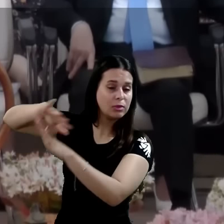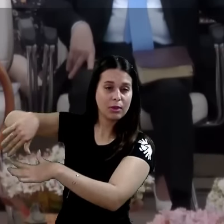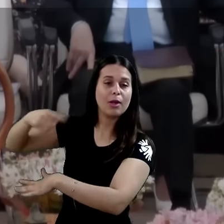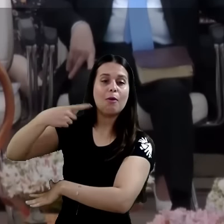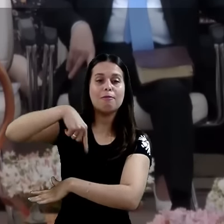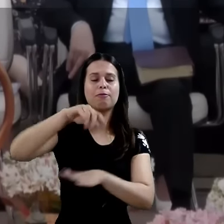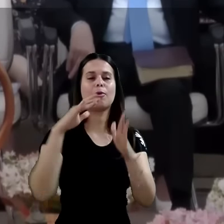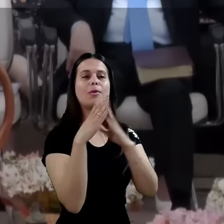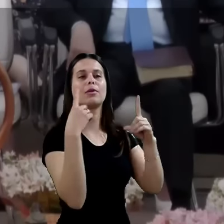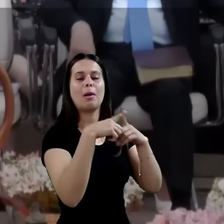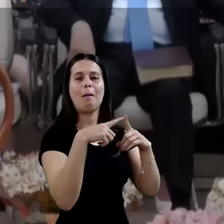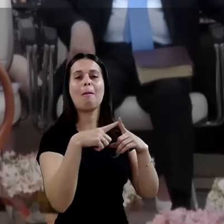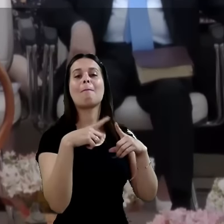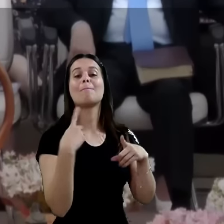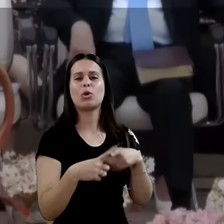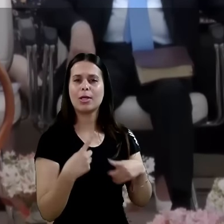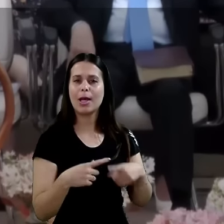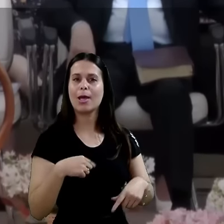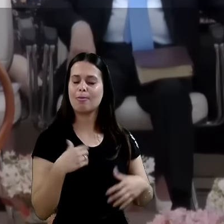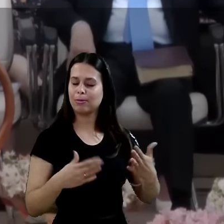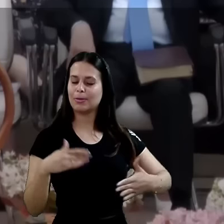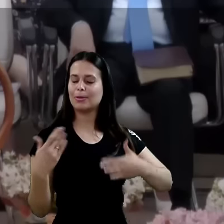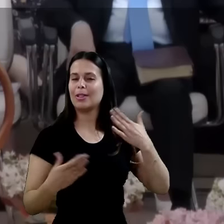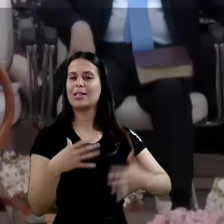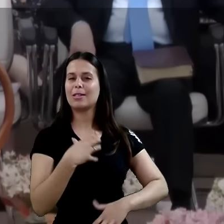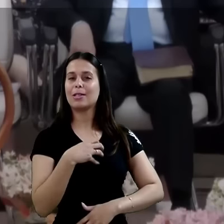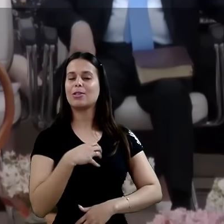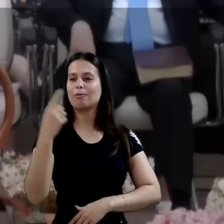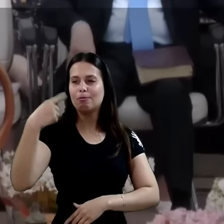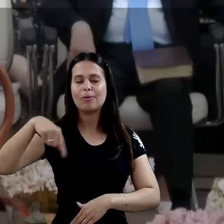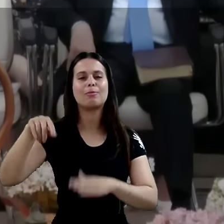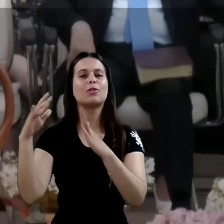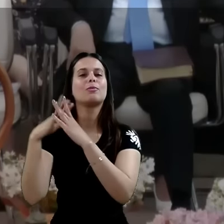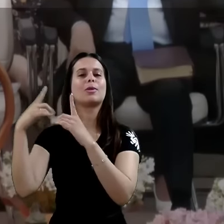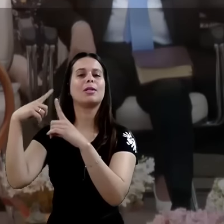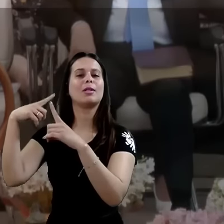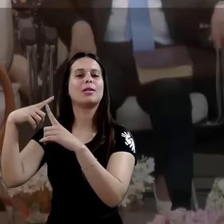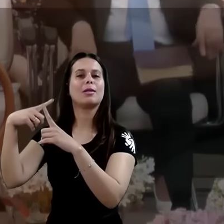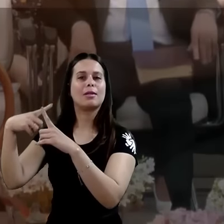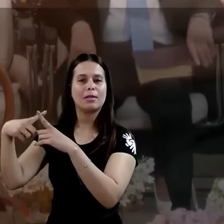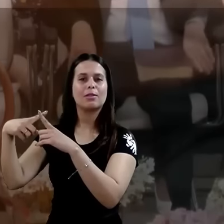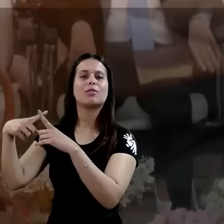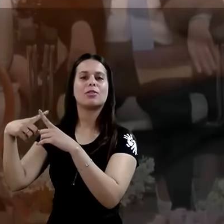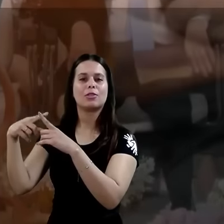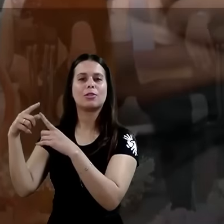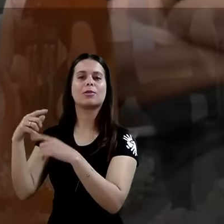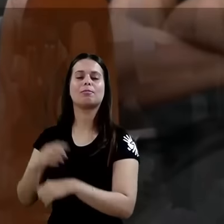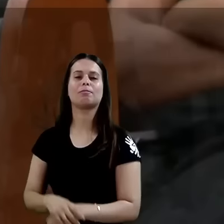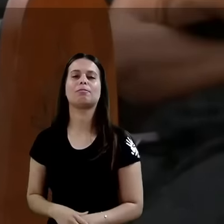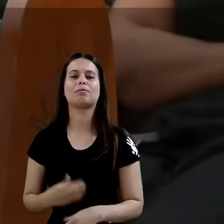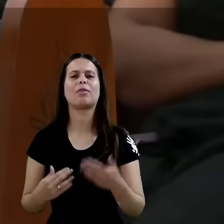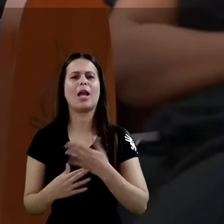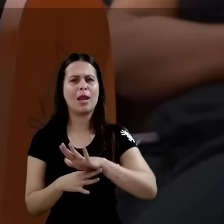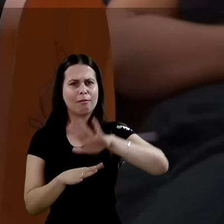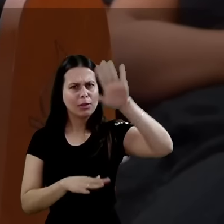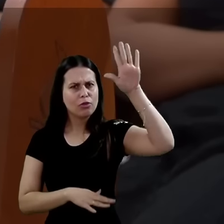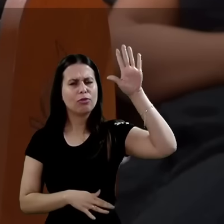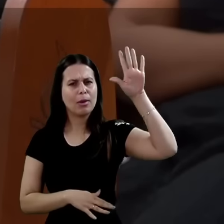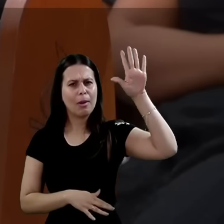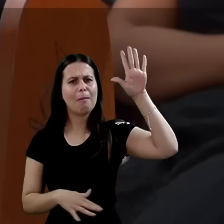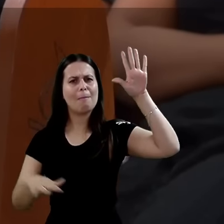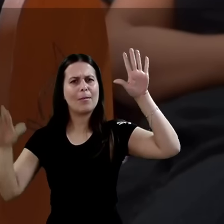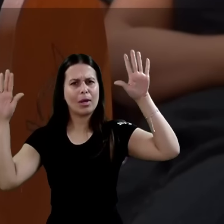alegrei-me quando me disseram vamos à casa do Senhor levante a tua mão porque agora tá